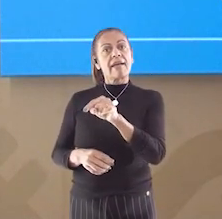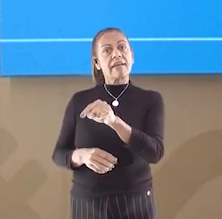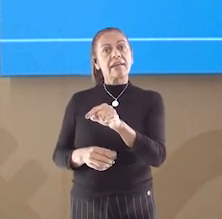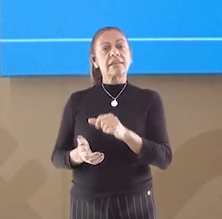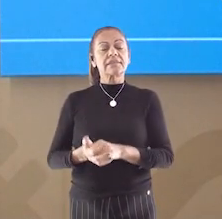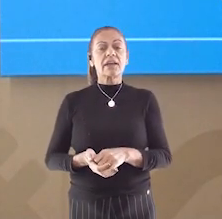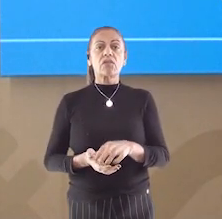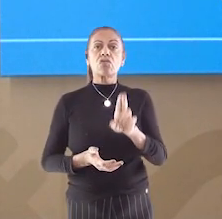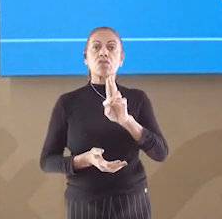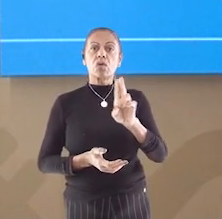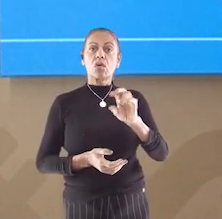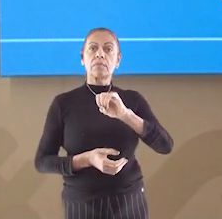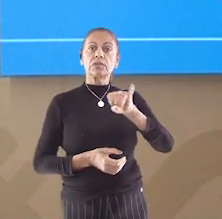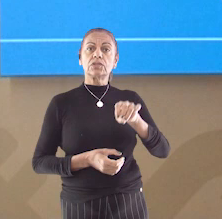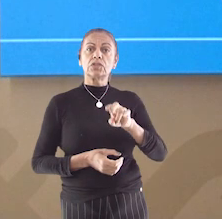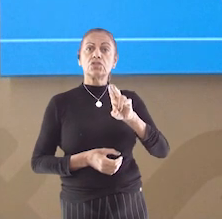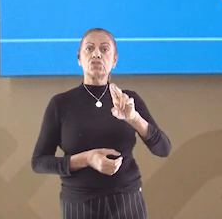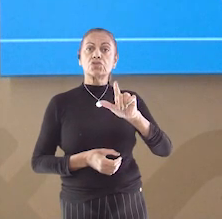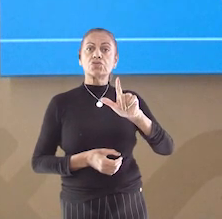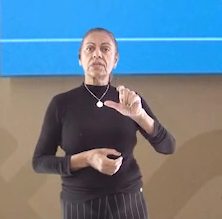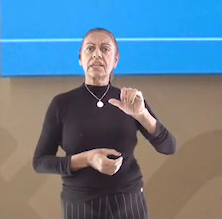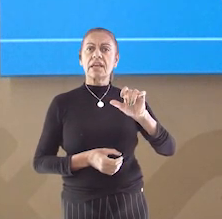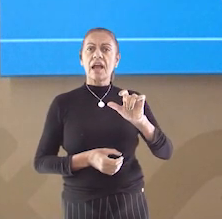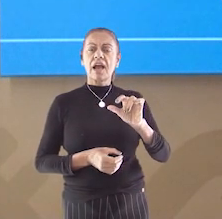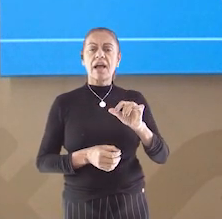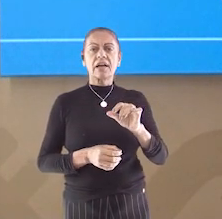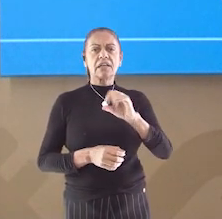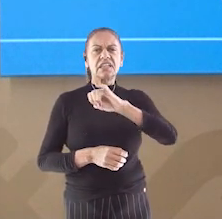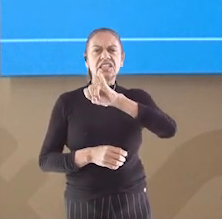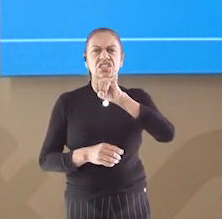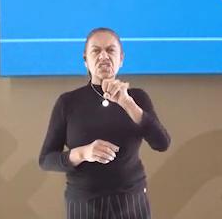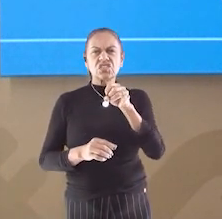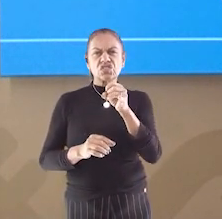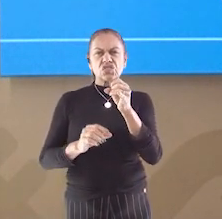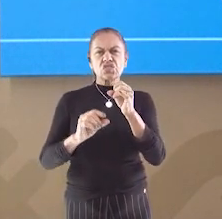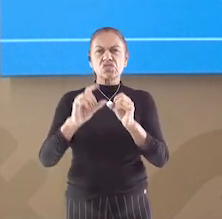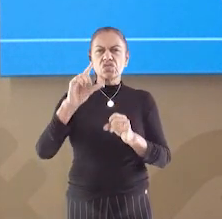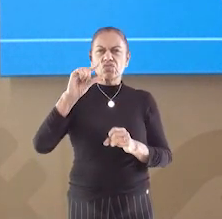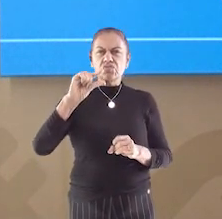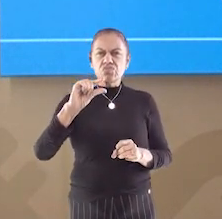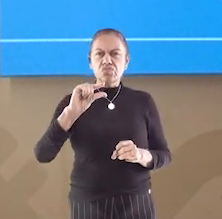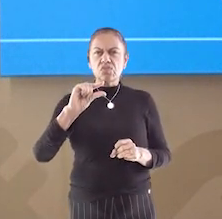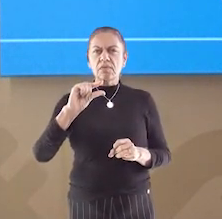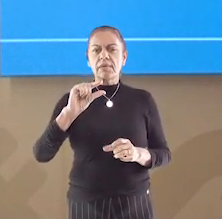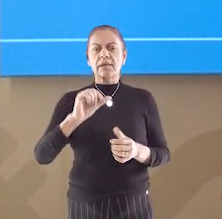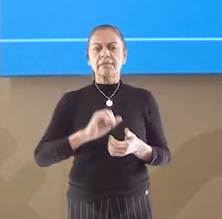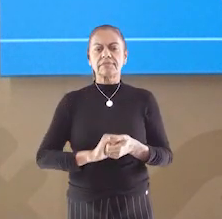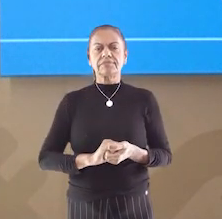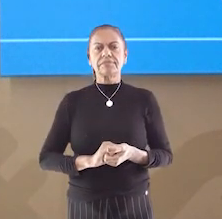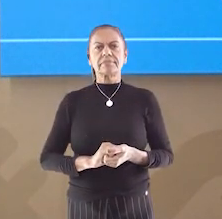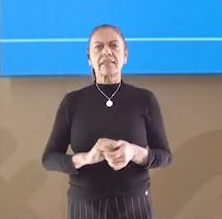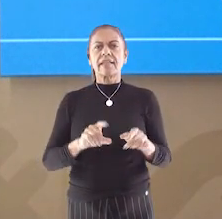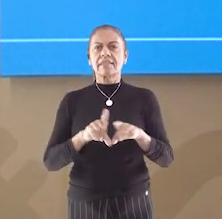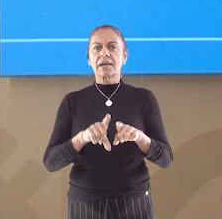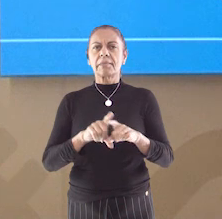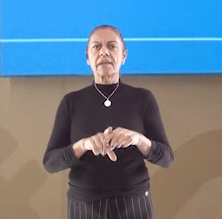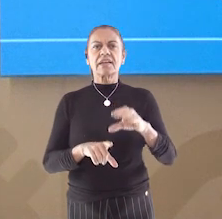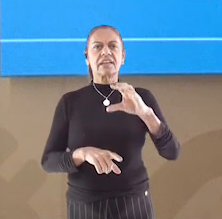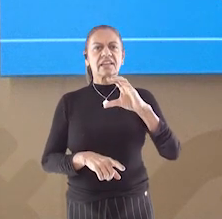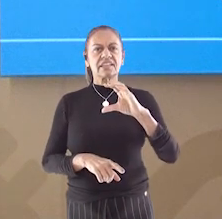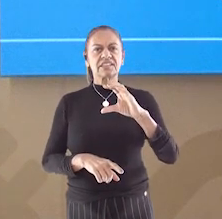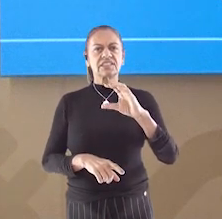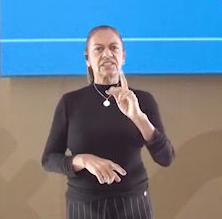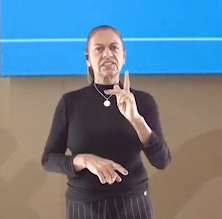letra maiúscula. É o nome dela. Depois, ele escreve chaves de fenda com as